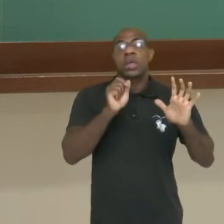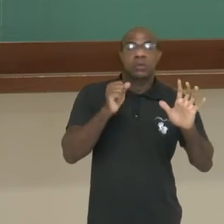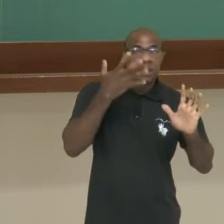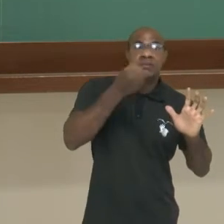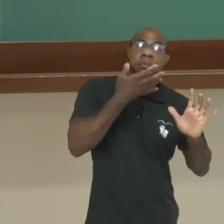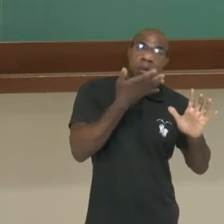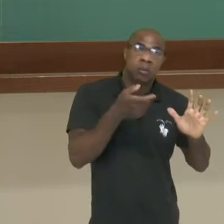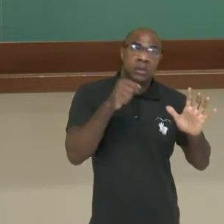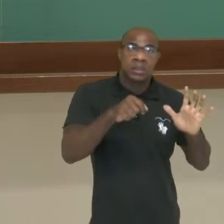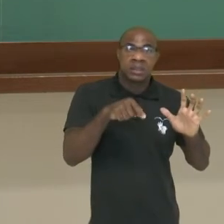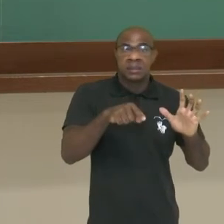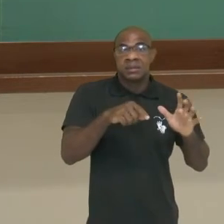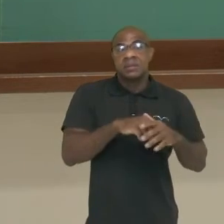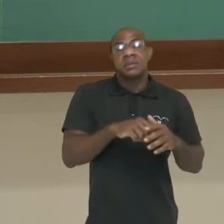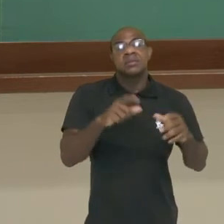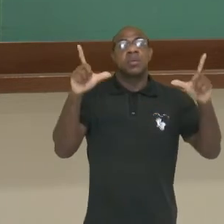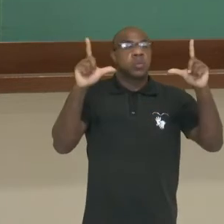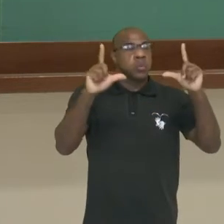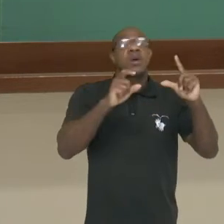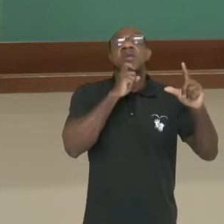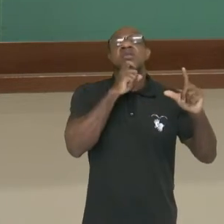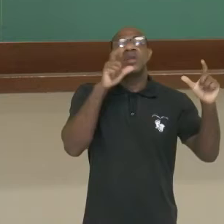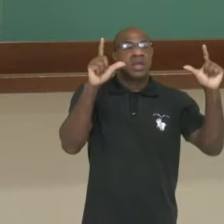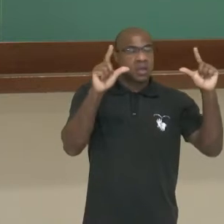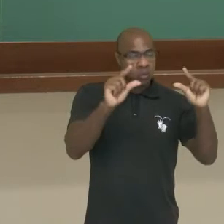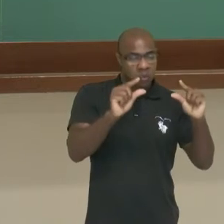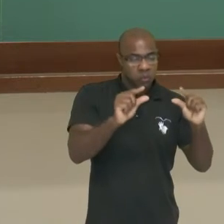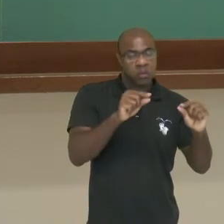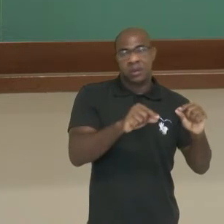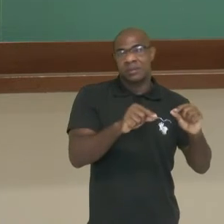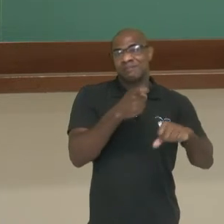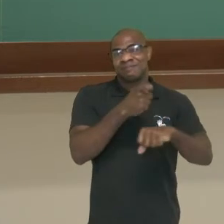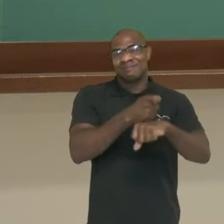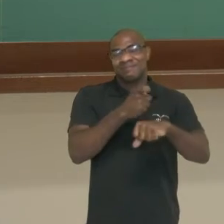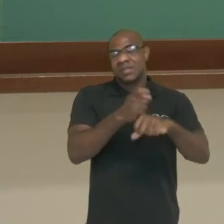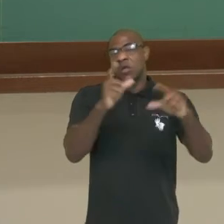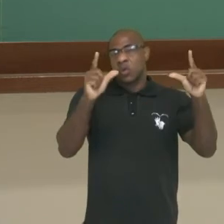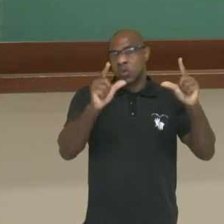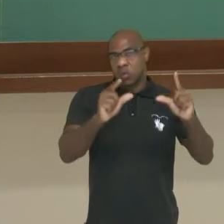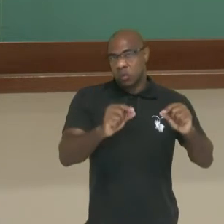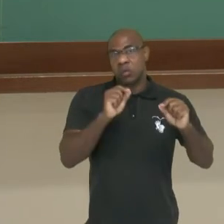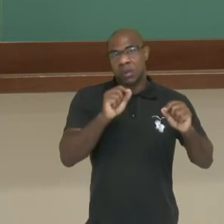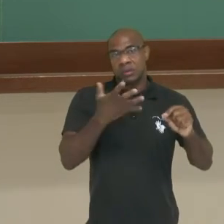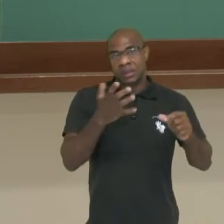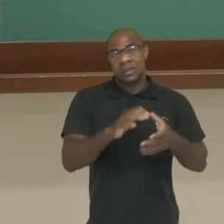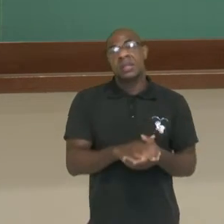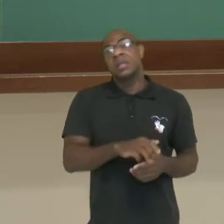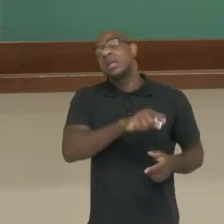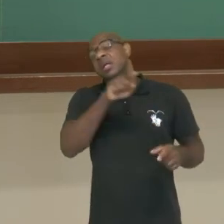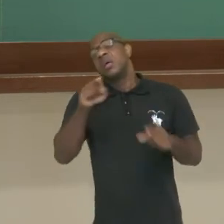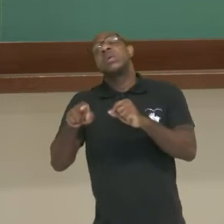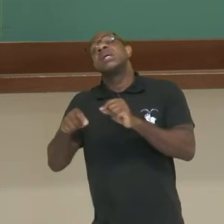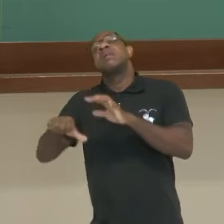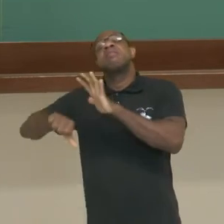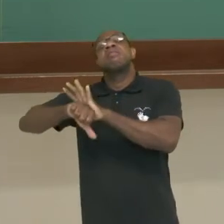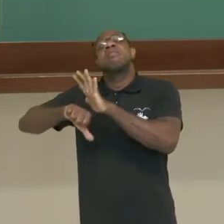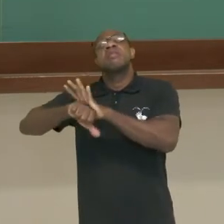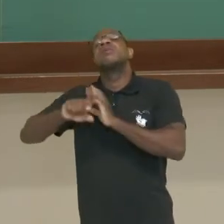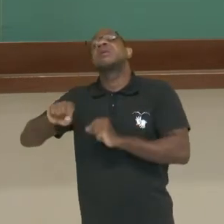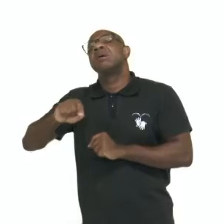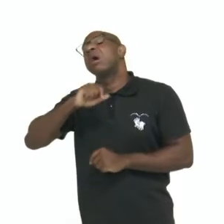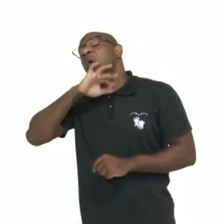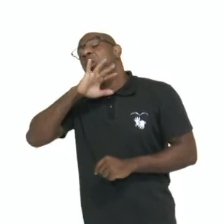negativos quanto ao derretimento do gelo do Ártico, né? Então, vamos aqui para a nossa resposta, ok? Olha aqui, ó.